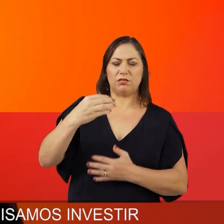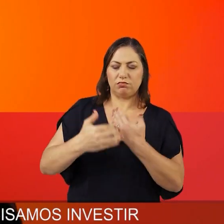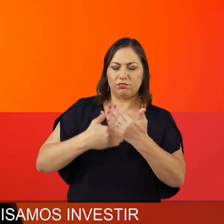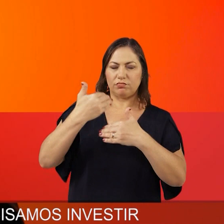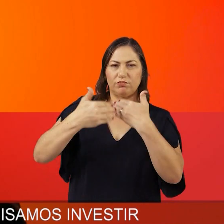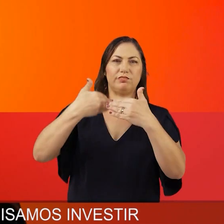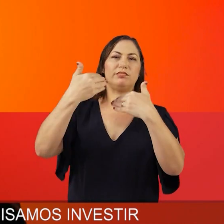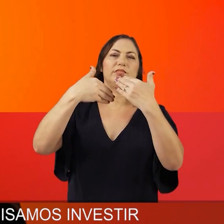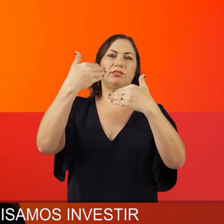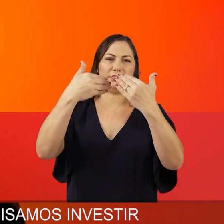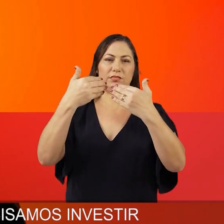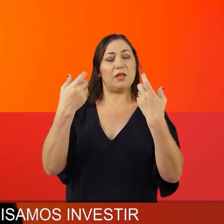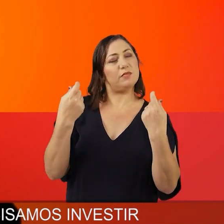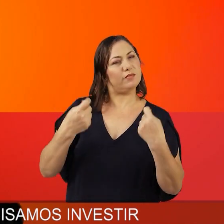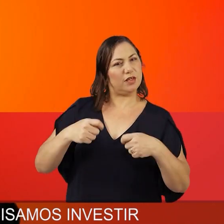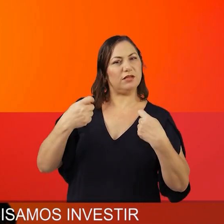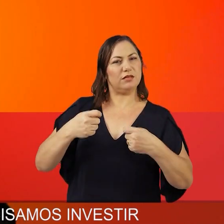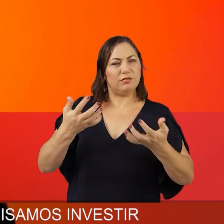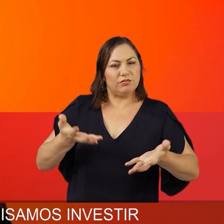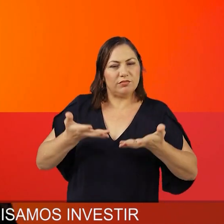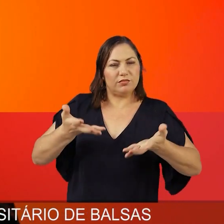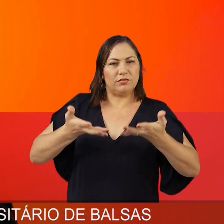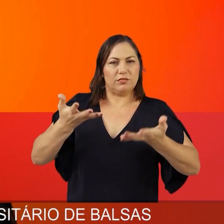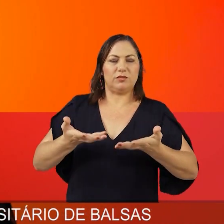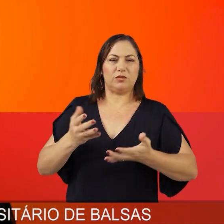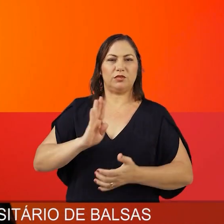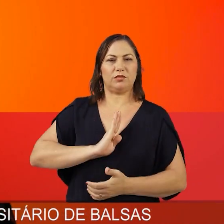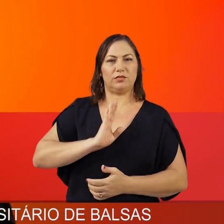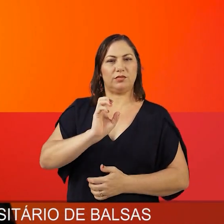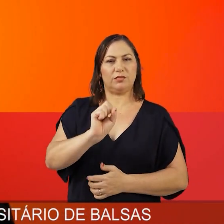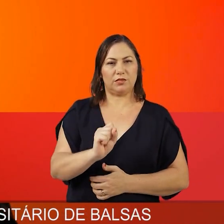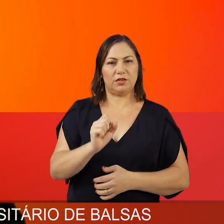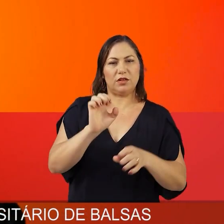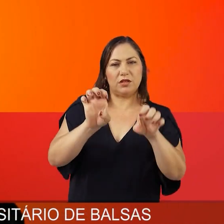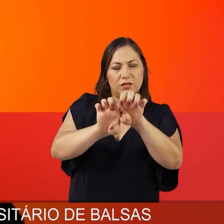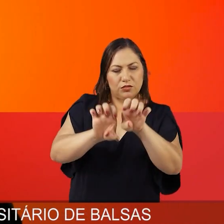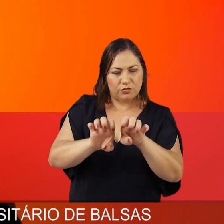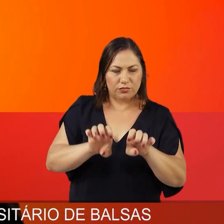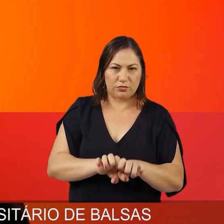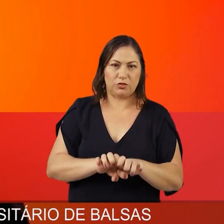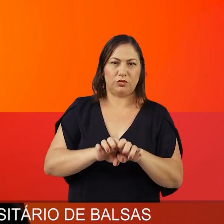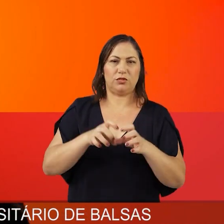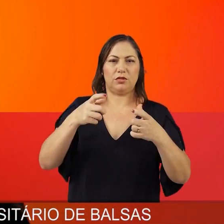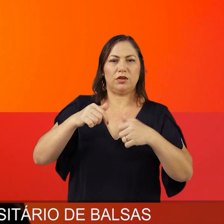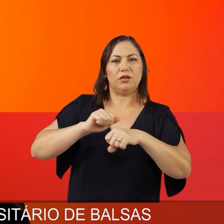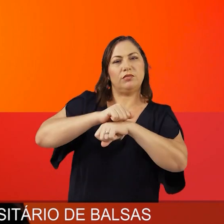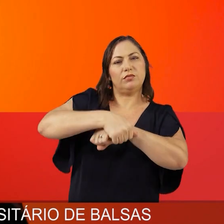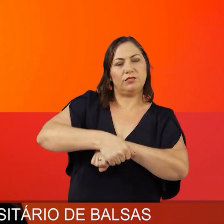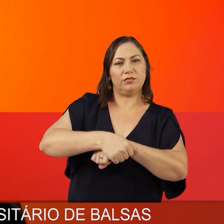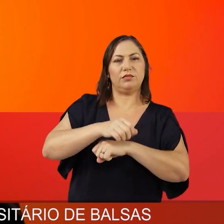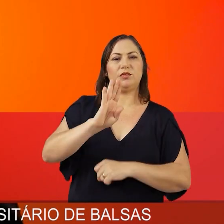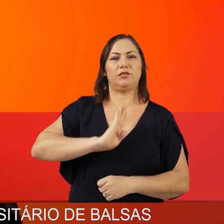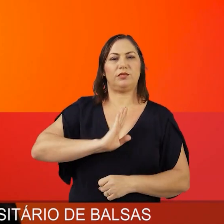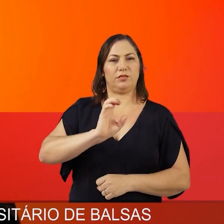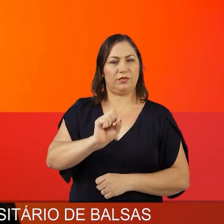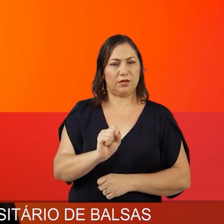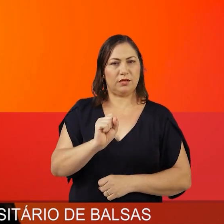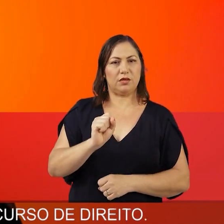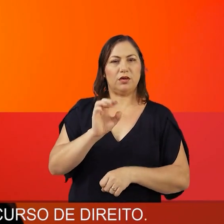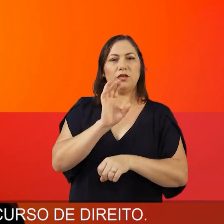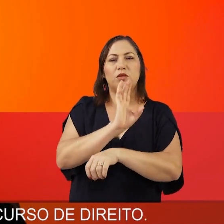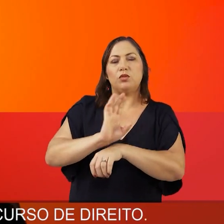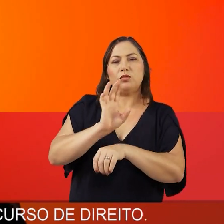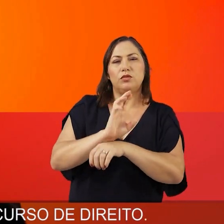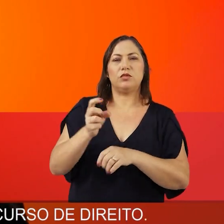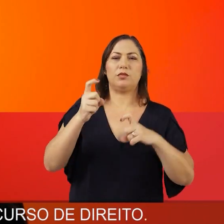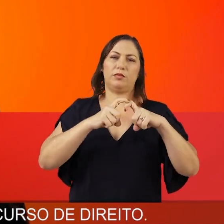Maranhão mais desenvolvido. Precisamos investir na região de Balsas, estruturar o campus universitário de Balsas